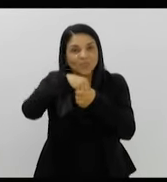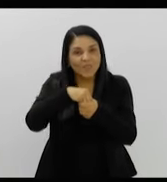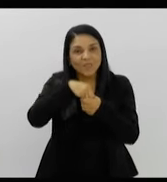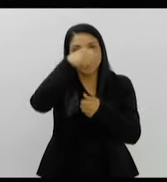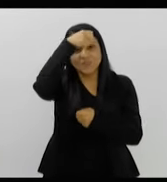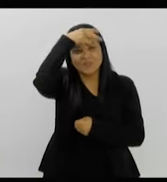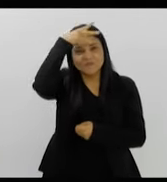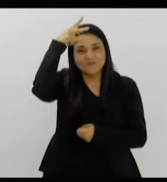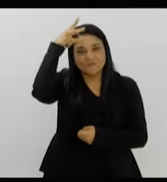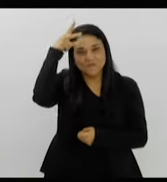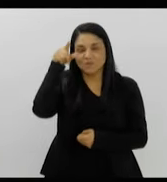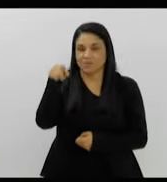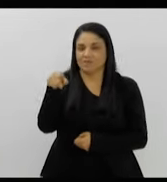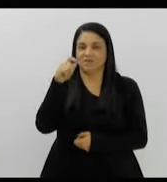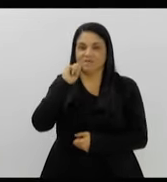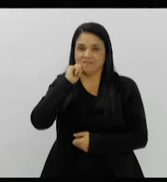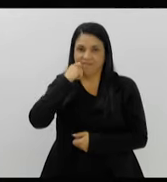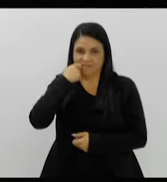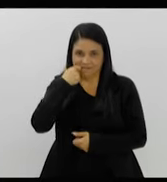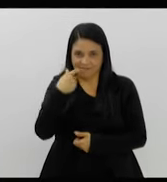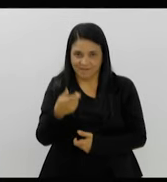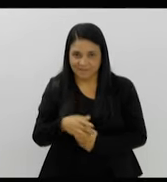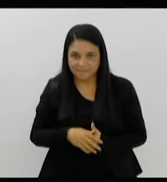do Senhor Eduardo